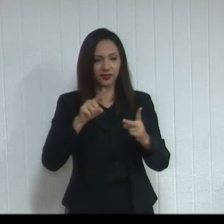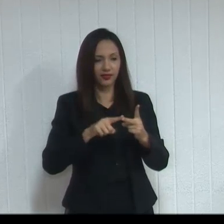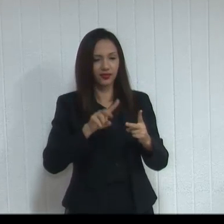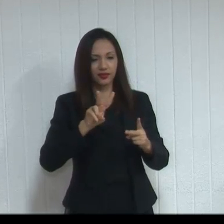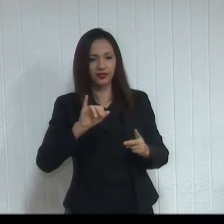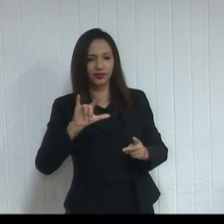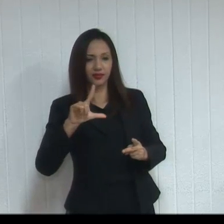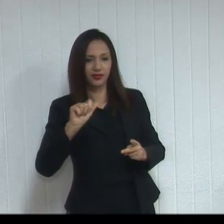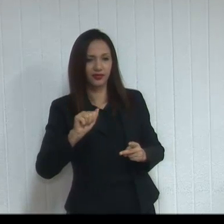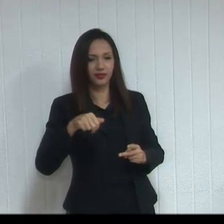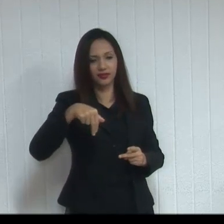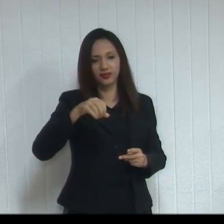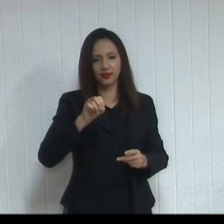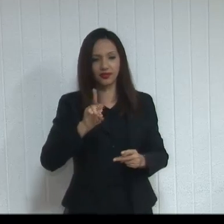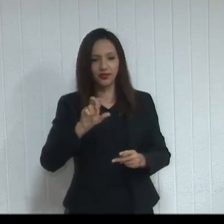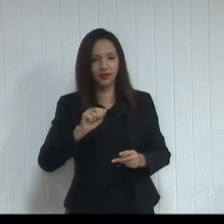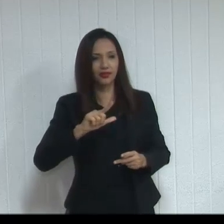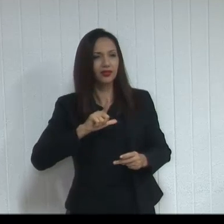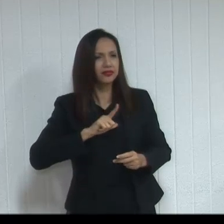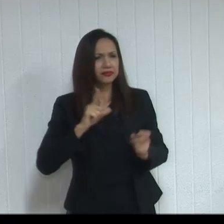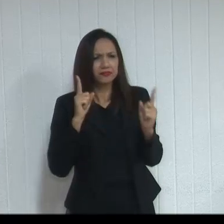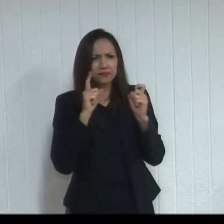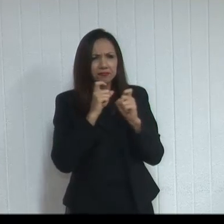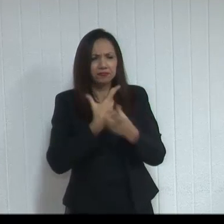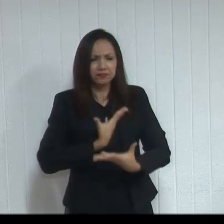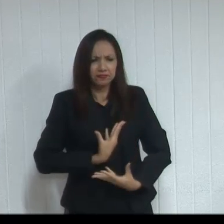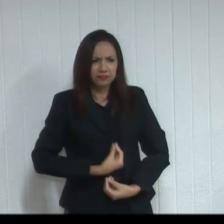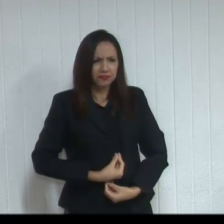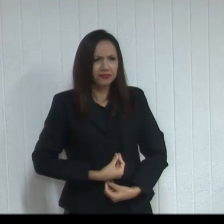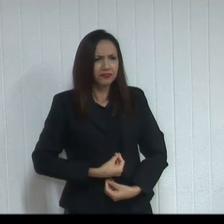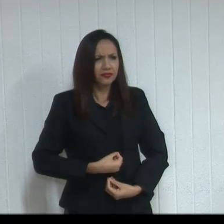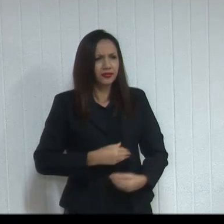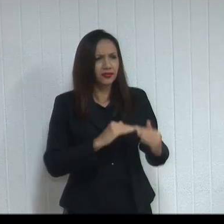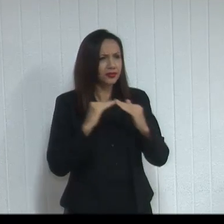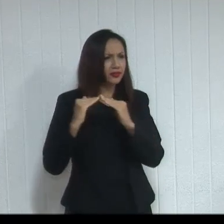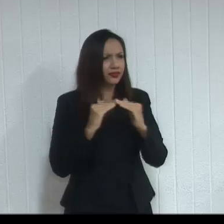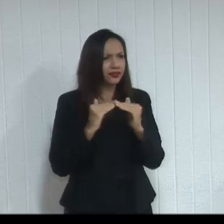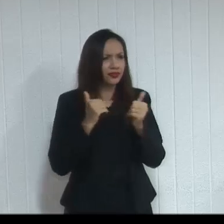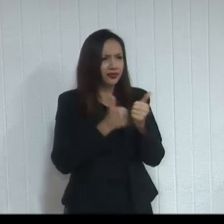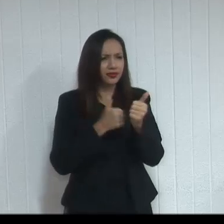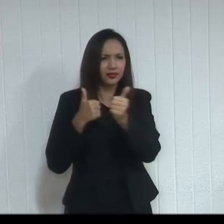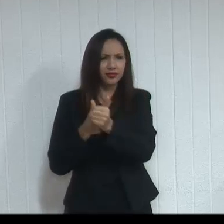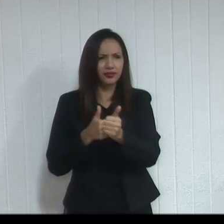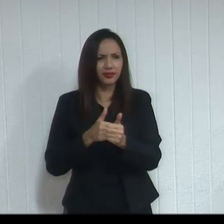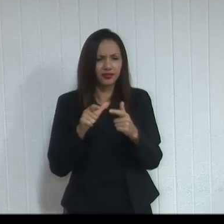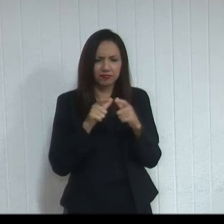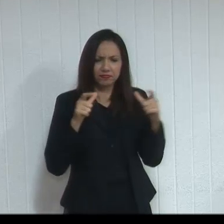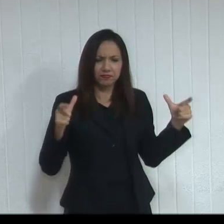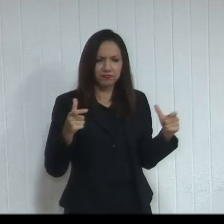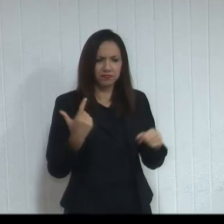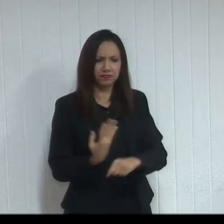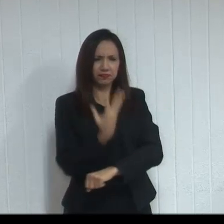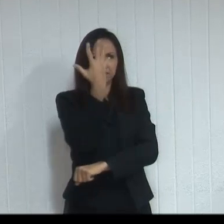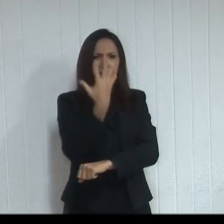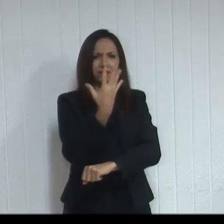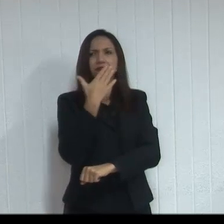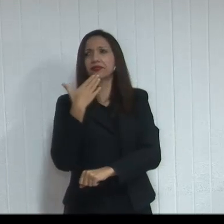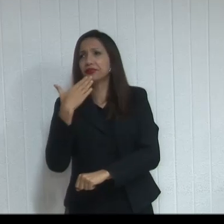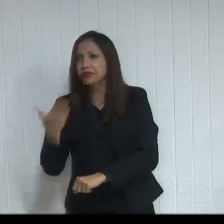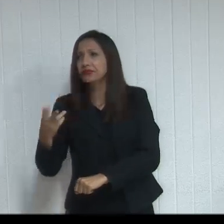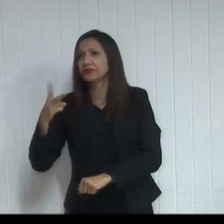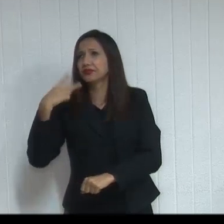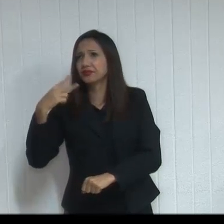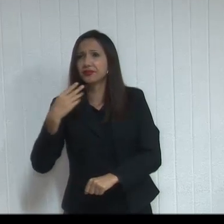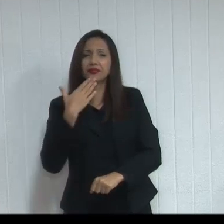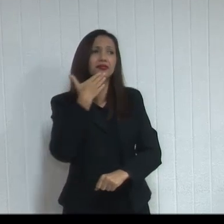Nova. Então, fica desgastante para o morador que é vizinho. Toda vez que cresce o mato, ele precisa pedir para o vereador